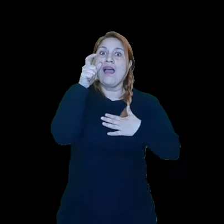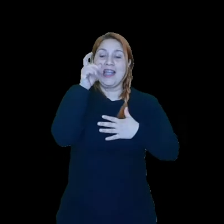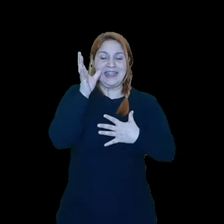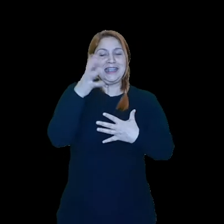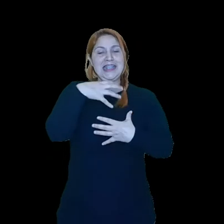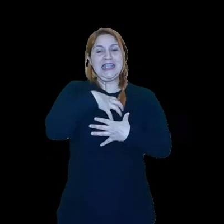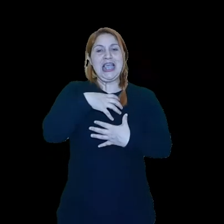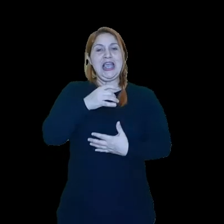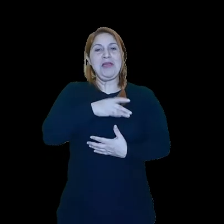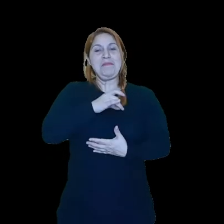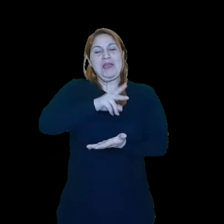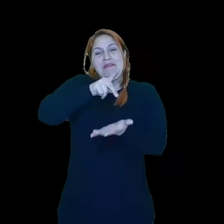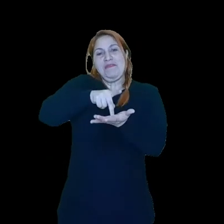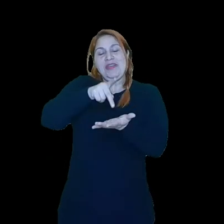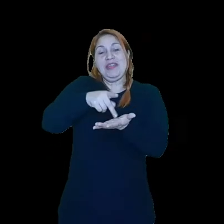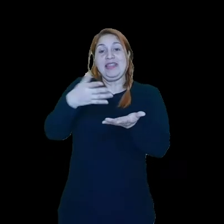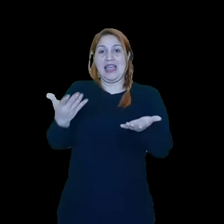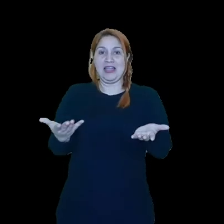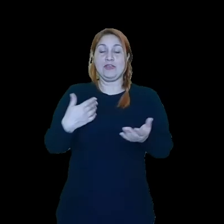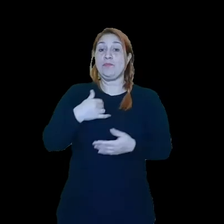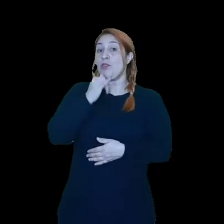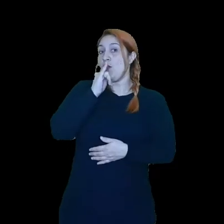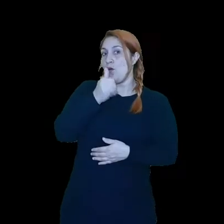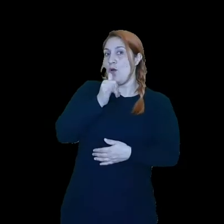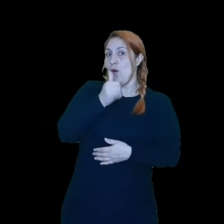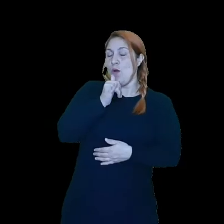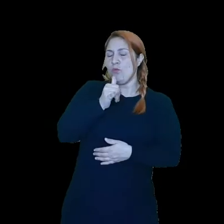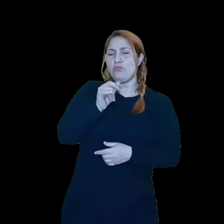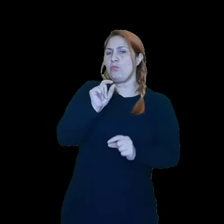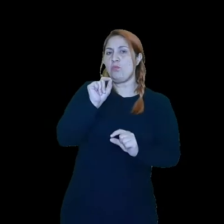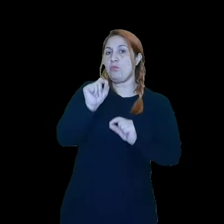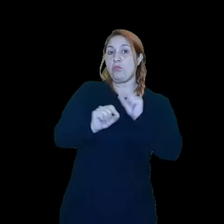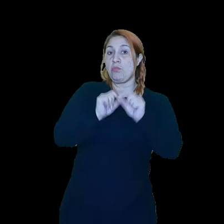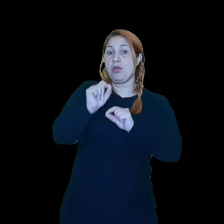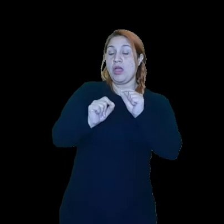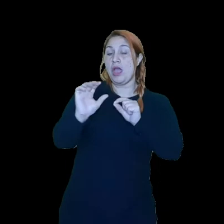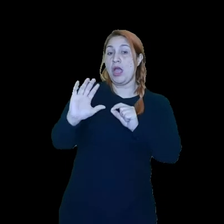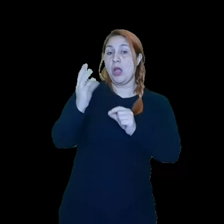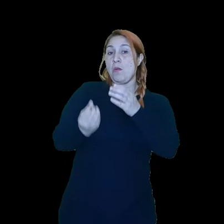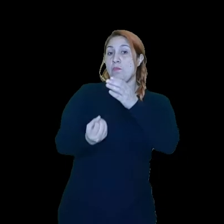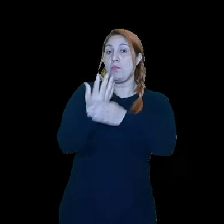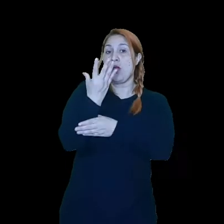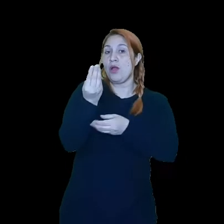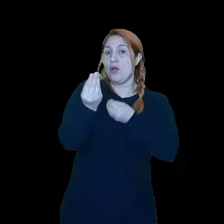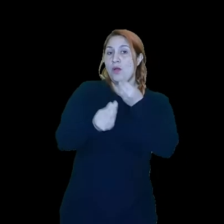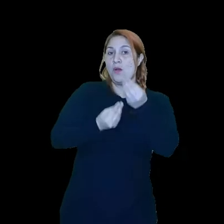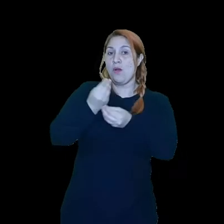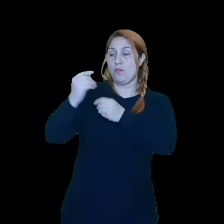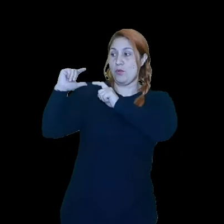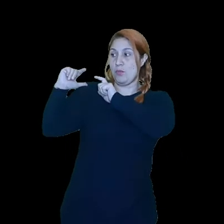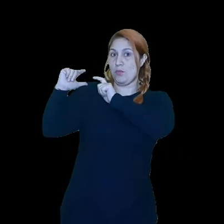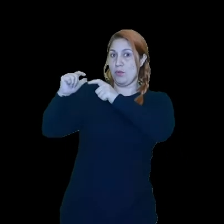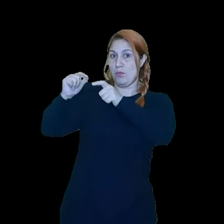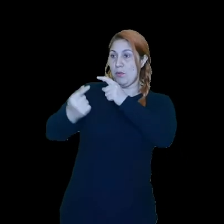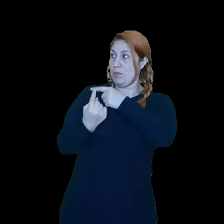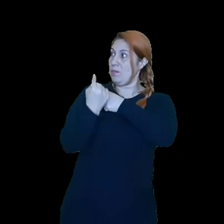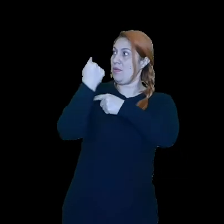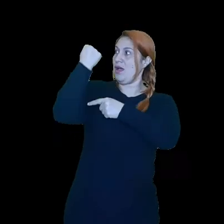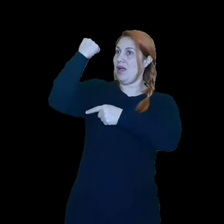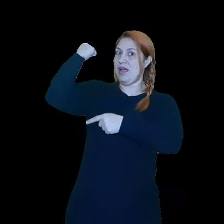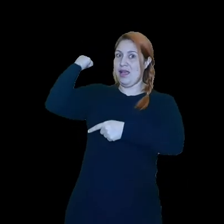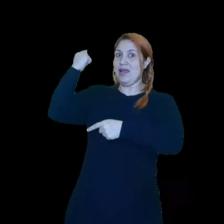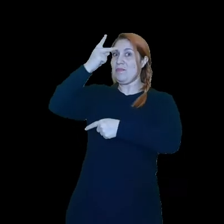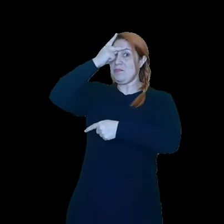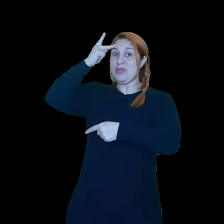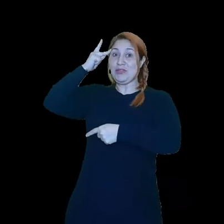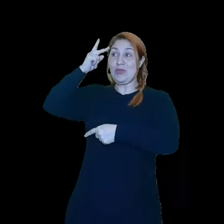assistir, mesmo sentindo medo. Esses contos, eles geralmente surgem da tradição oral,